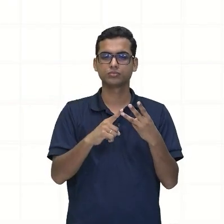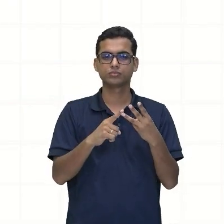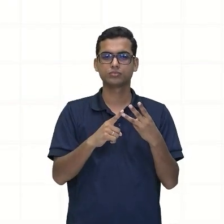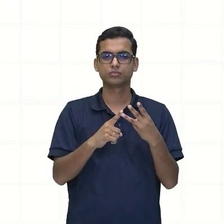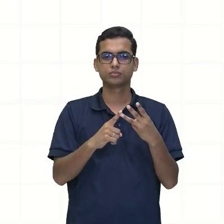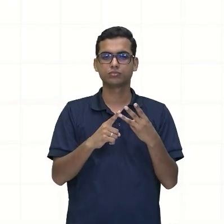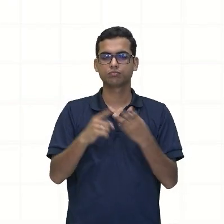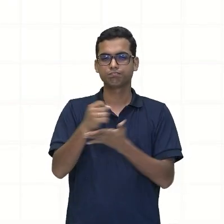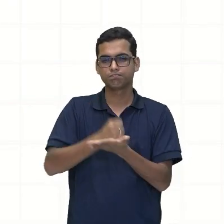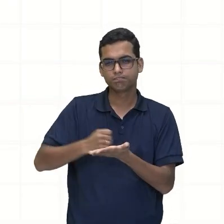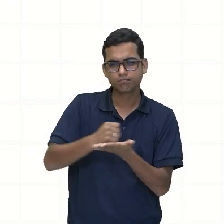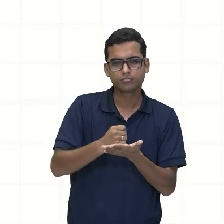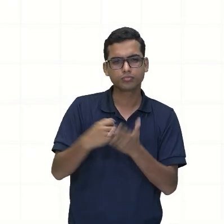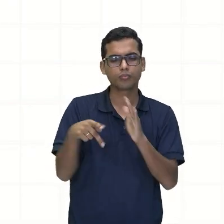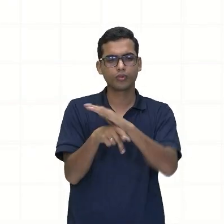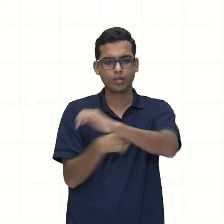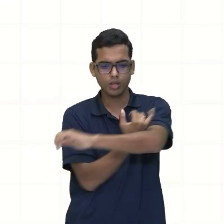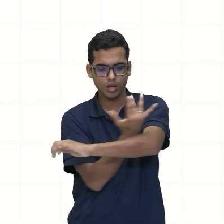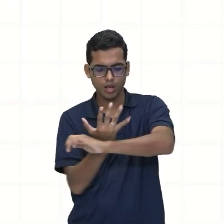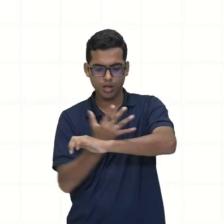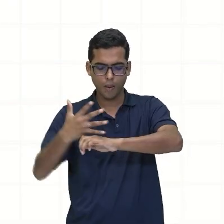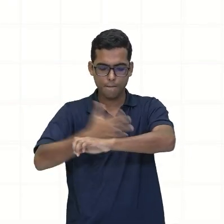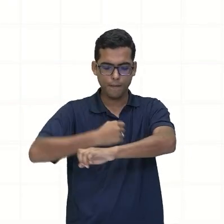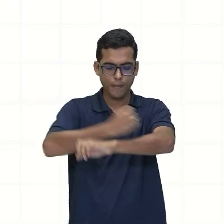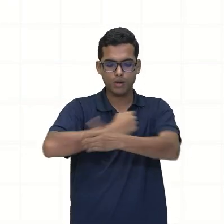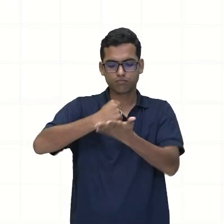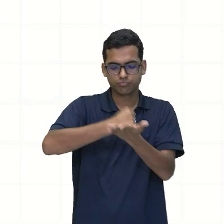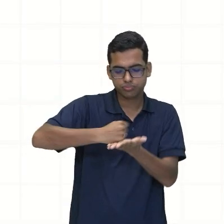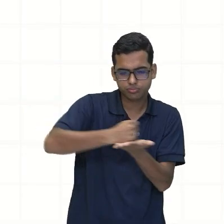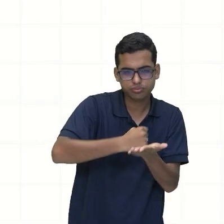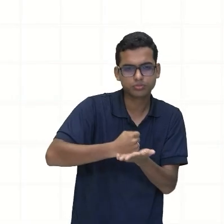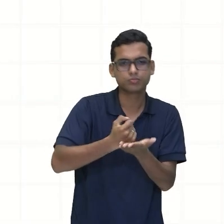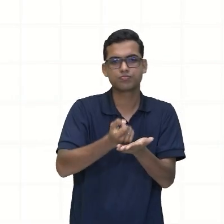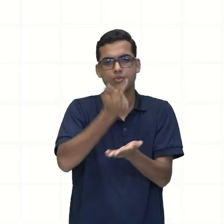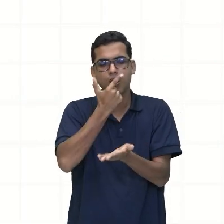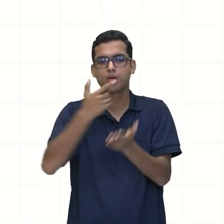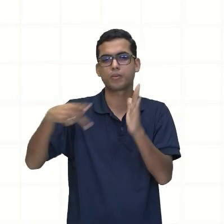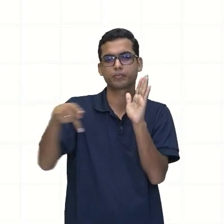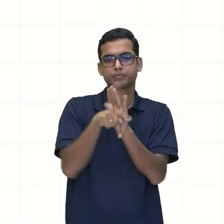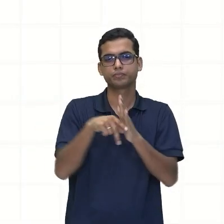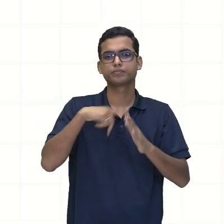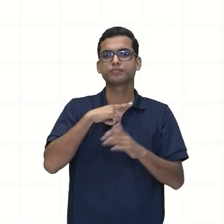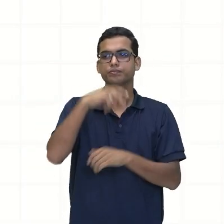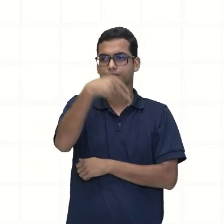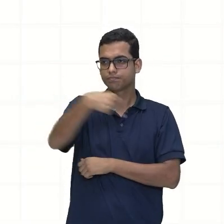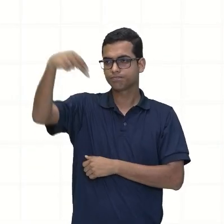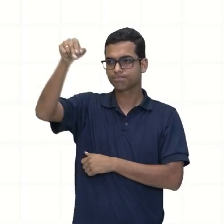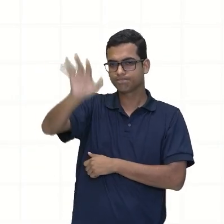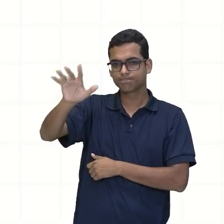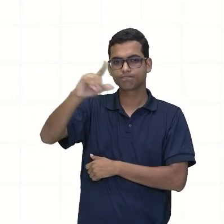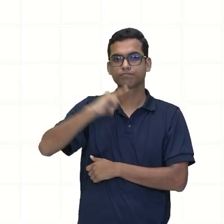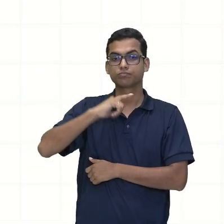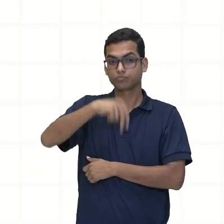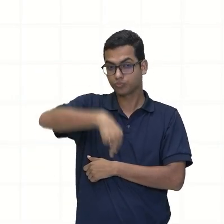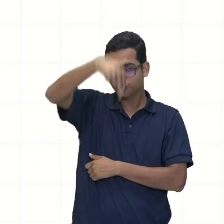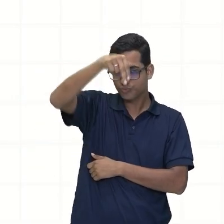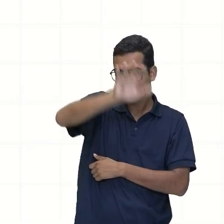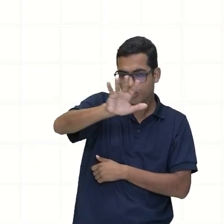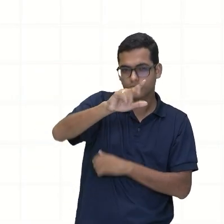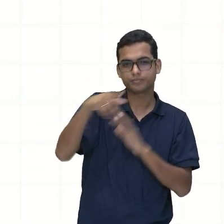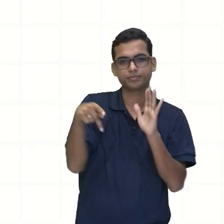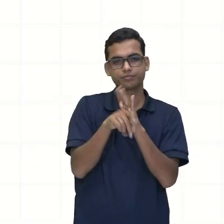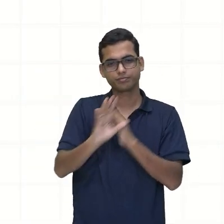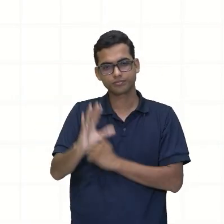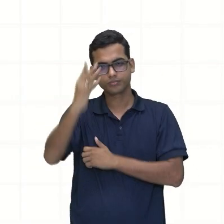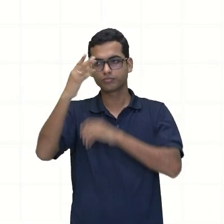então todas essas atividades aí que foram motivos, né, para ocorrer esses fluxos migratórios. Sul e Sudeste, a gente colocou